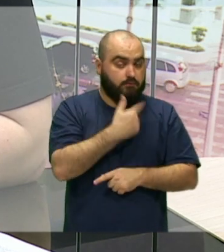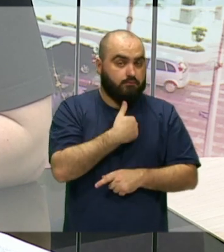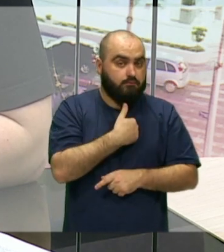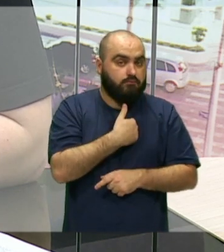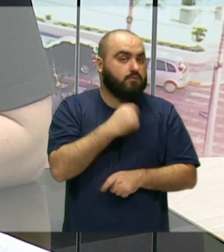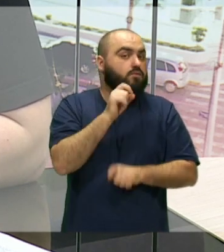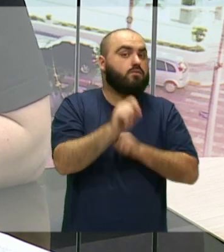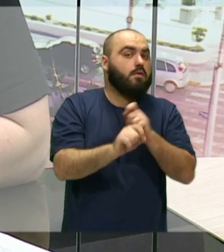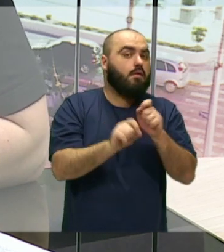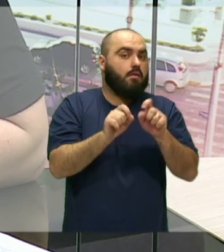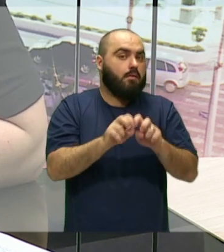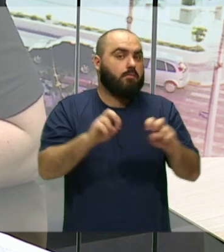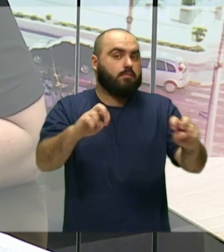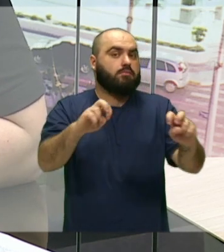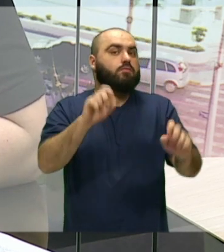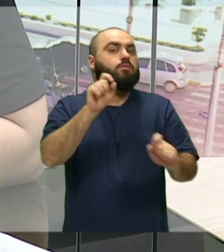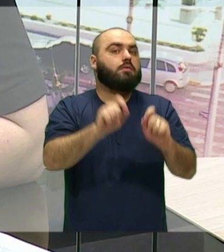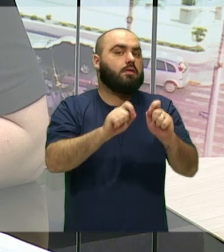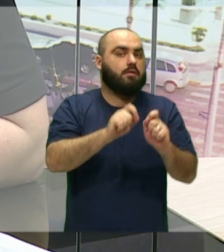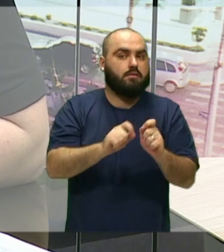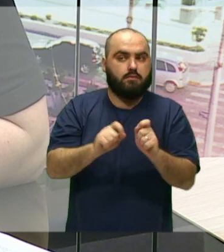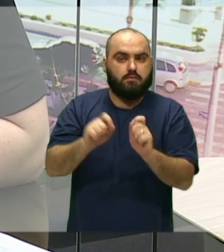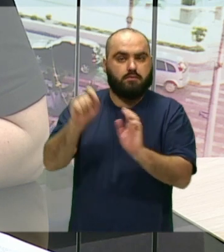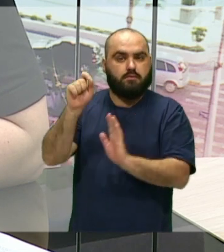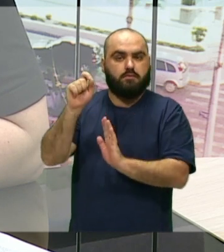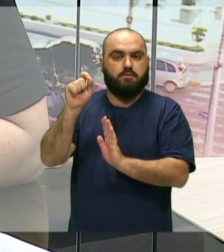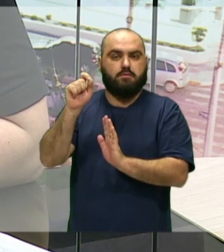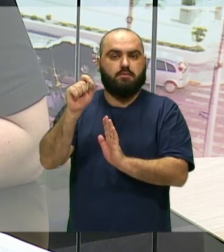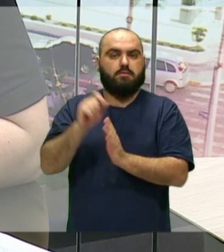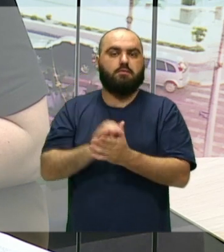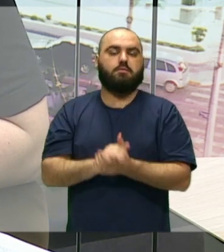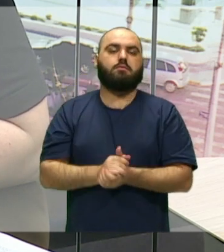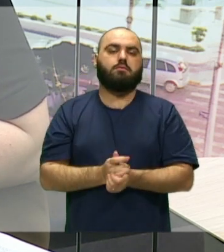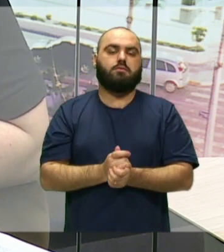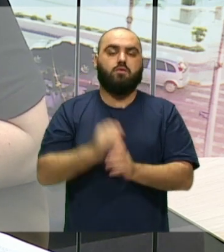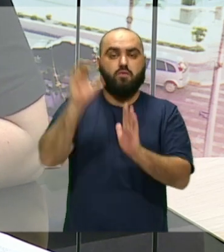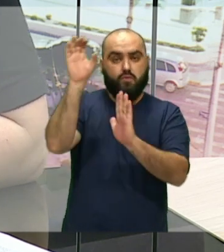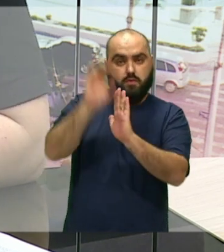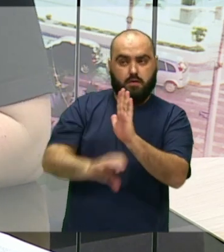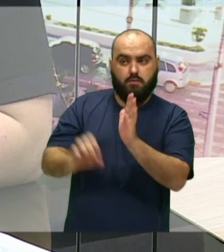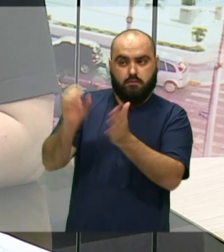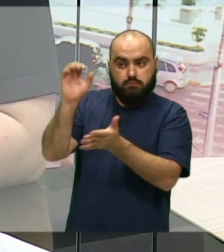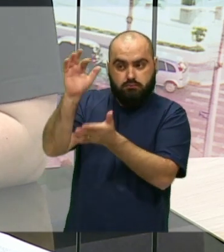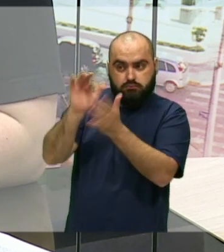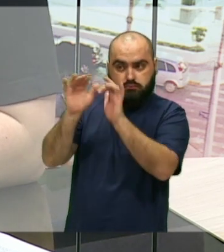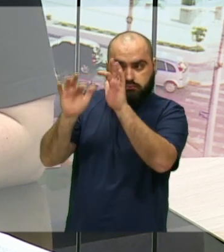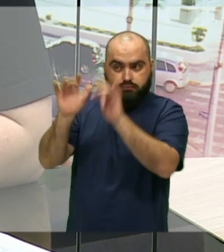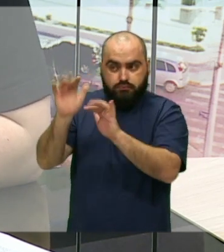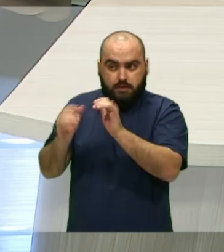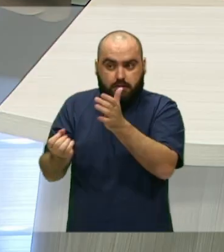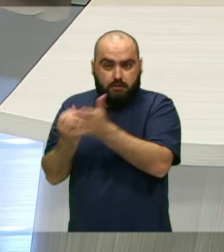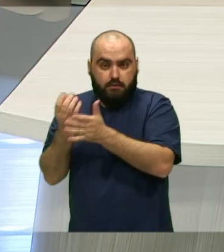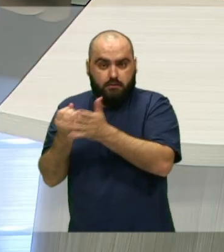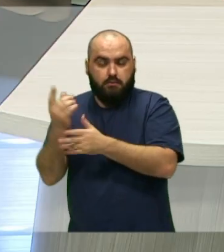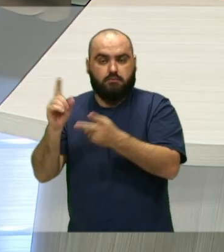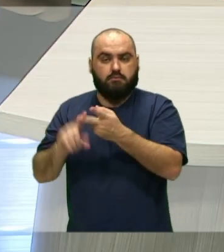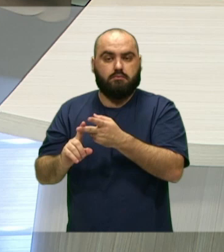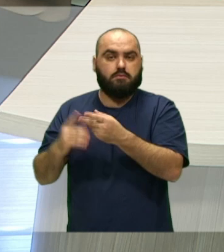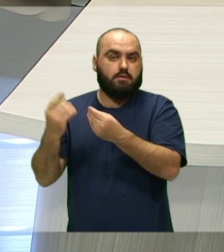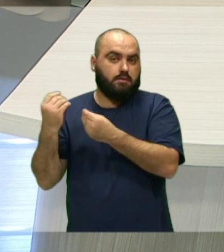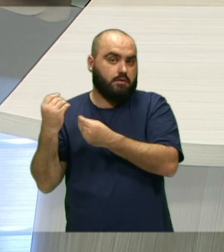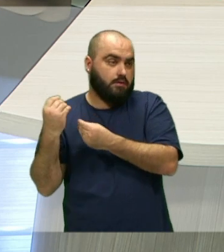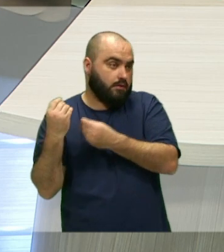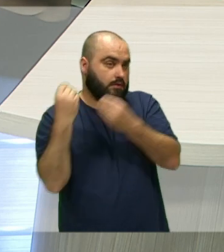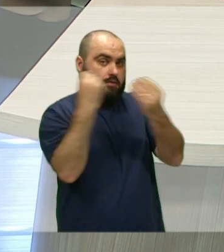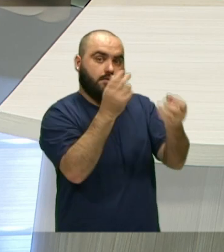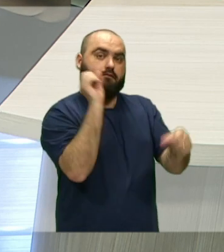eh confecção de de eh currículo cculo eh e encaminhamento para